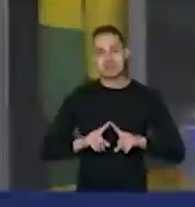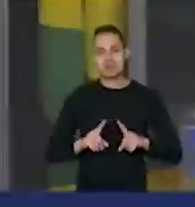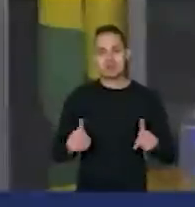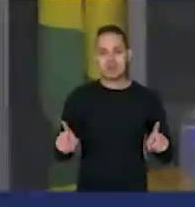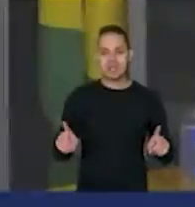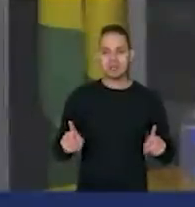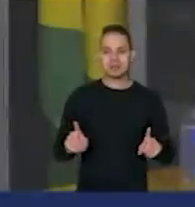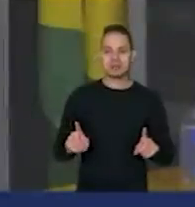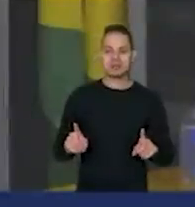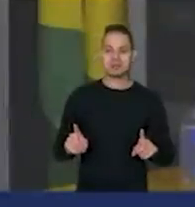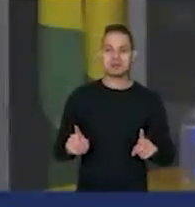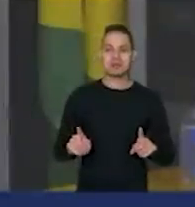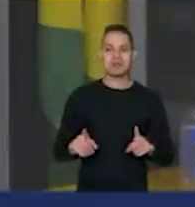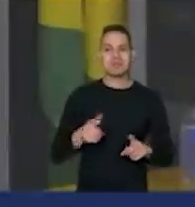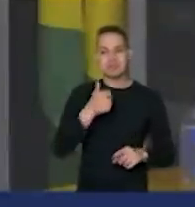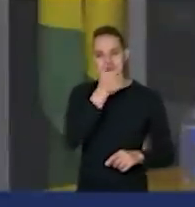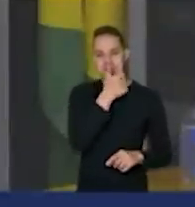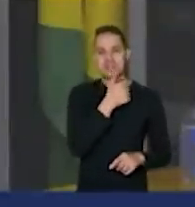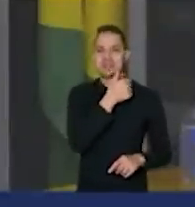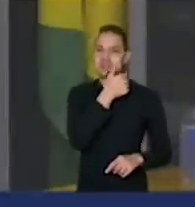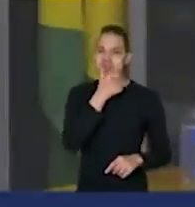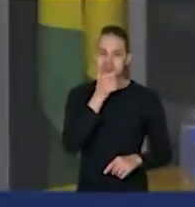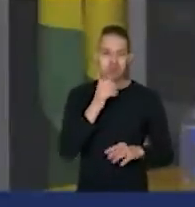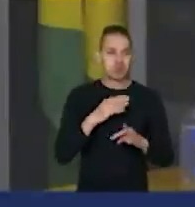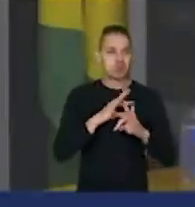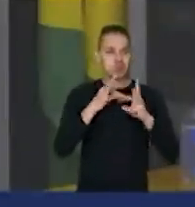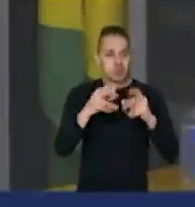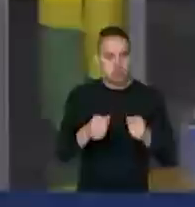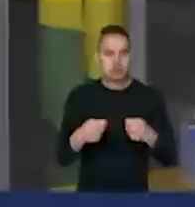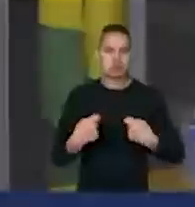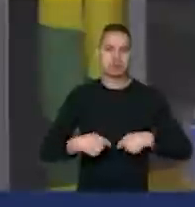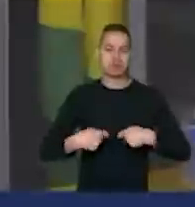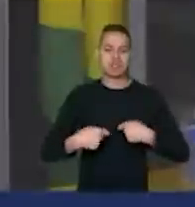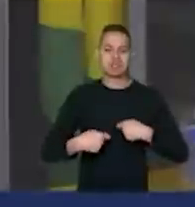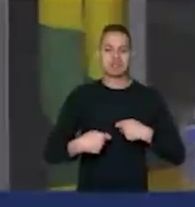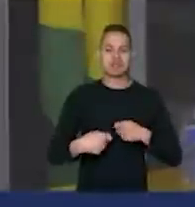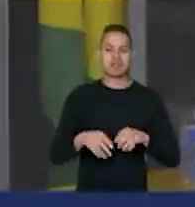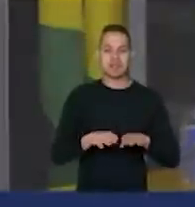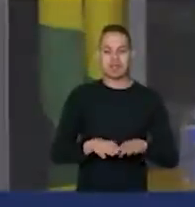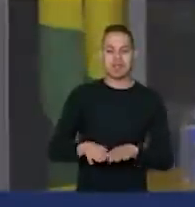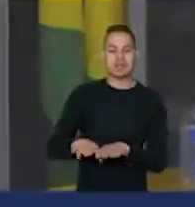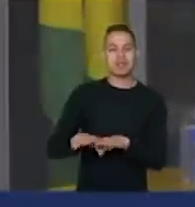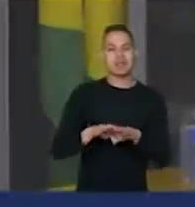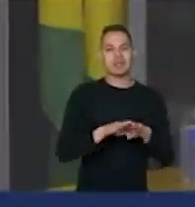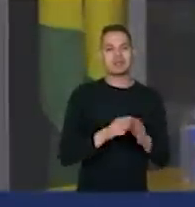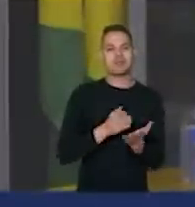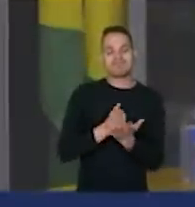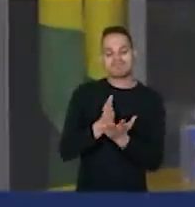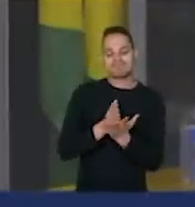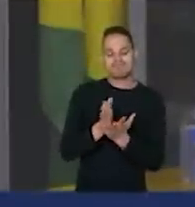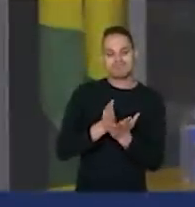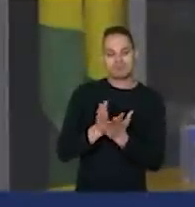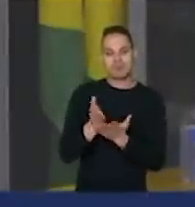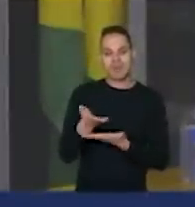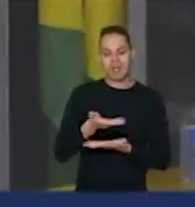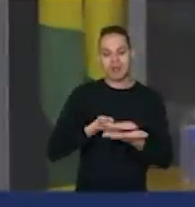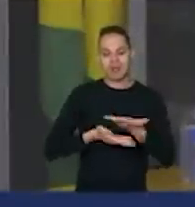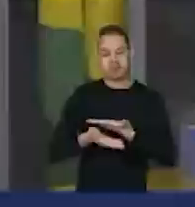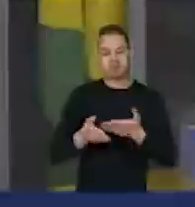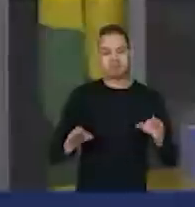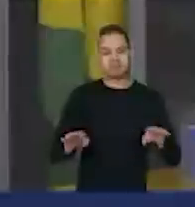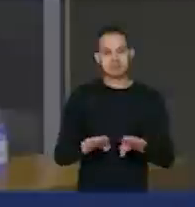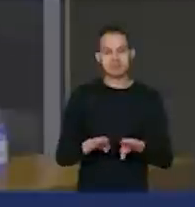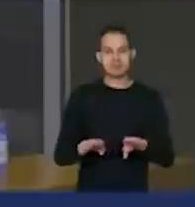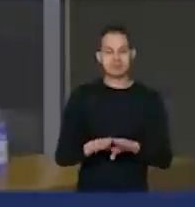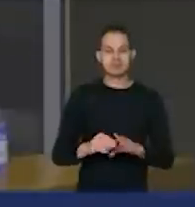obtido sem um sacrifício. E essa natureza da democracia. Esse é o princípio da troca equivalente. Por